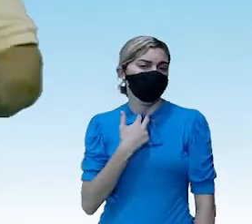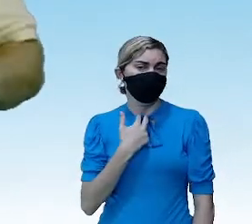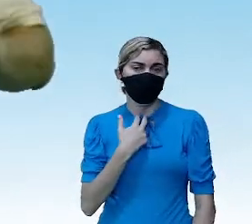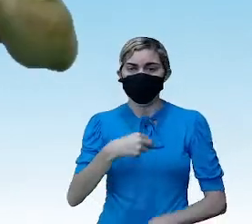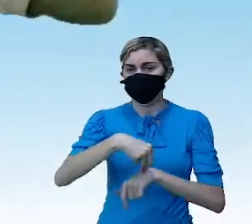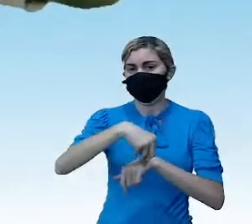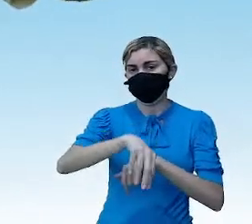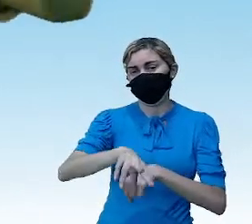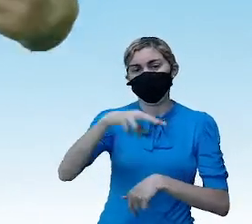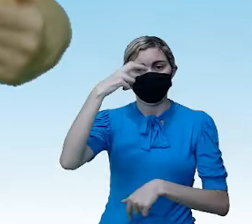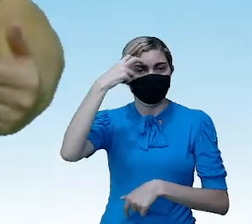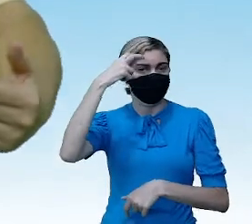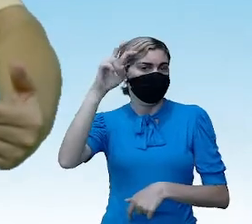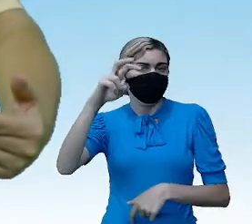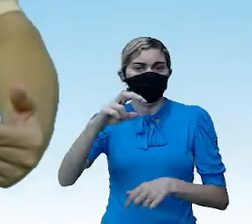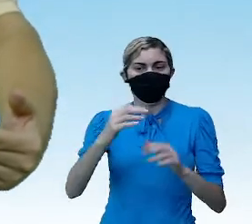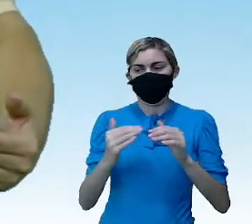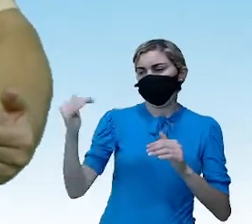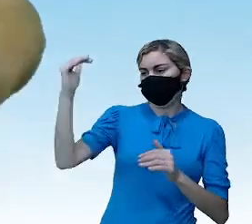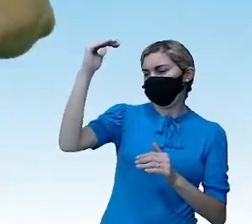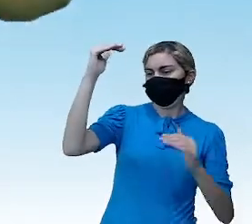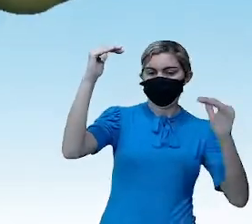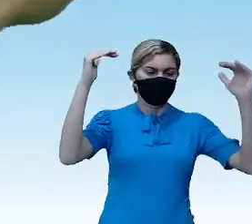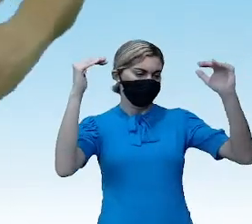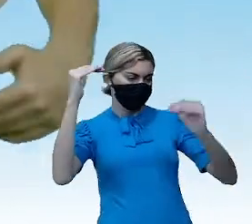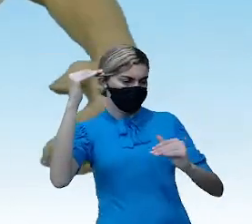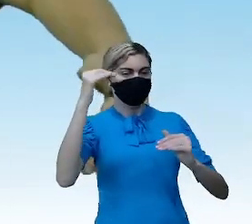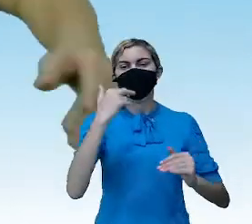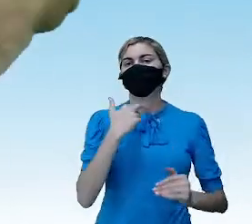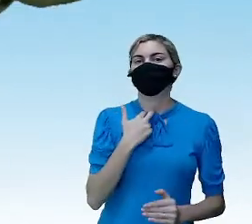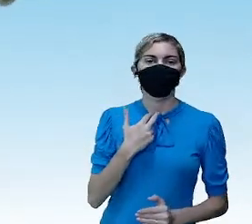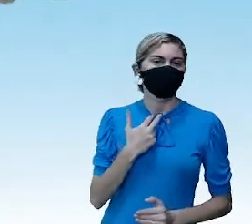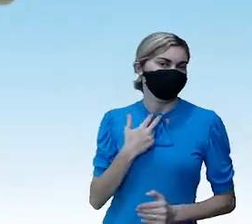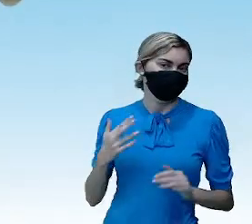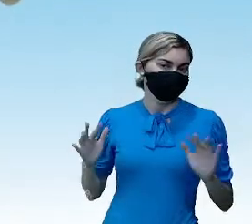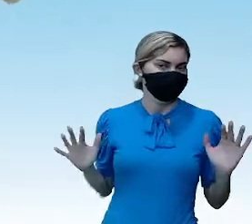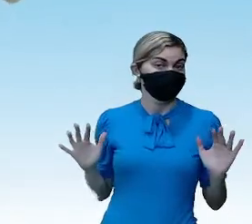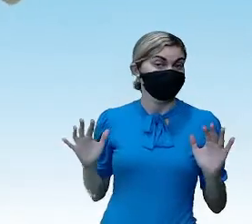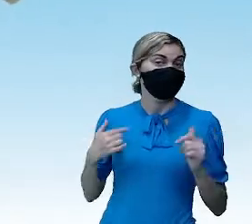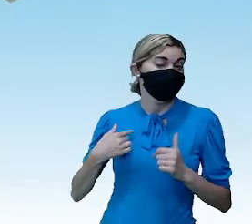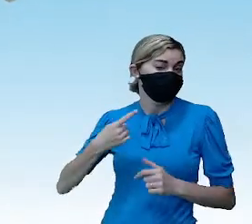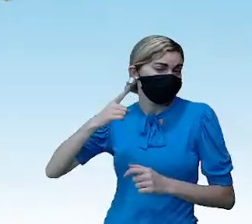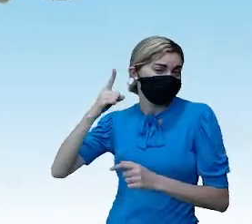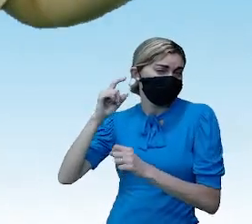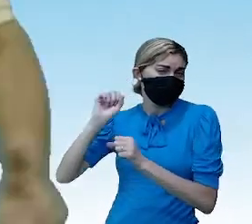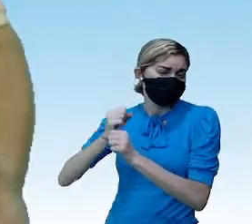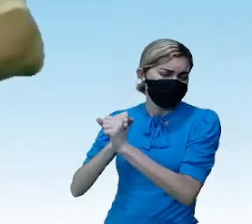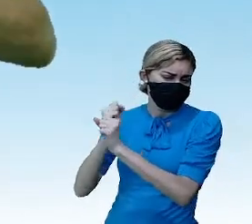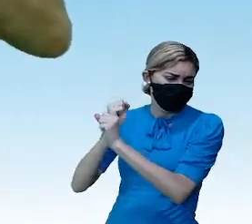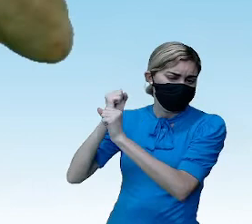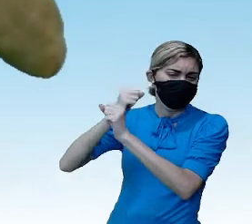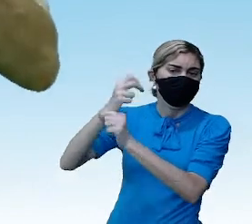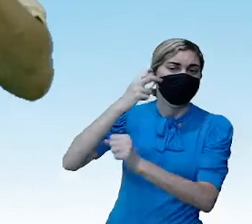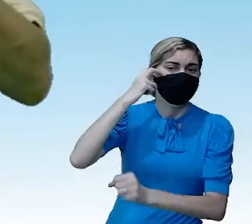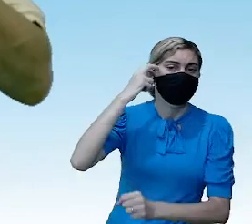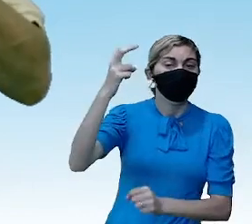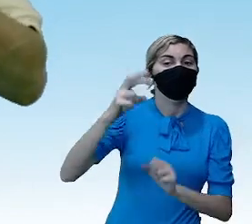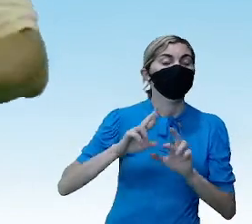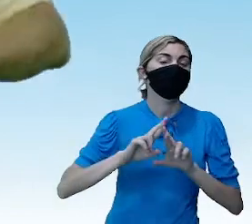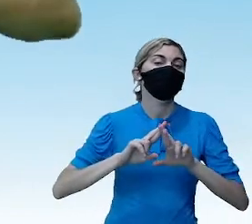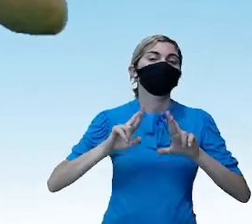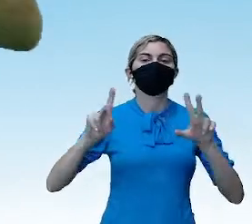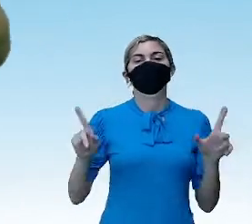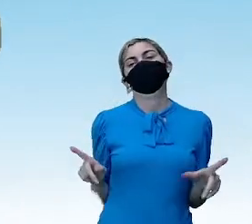uma cultura sendo superior à outra. Veja que justamente uma milenar sabedoria é um modo